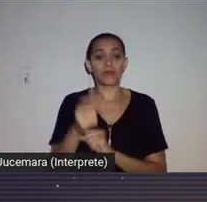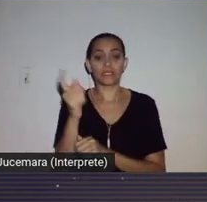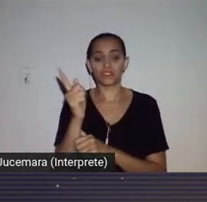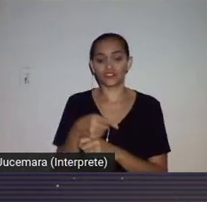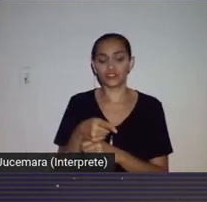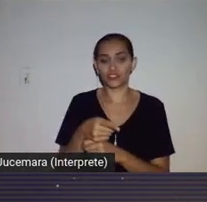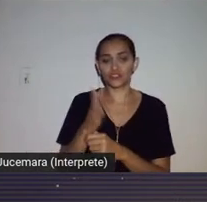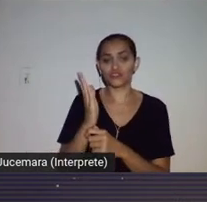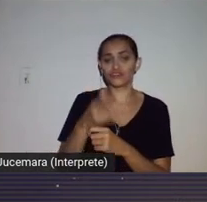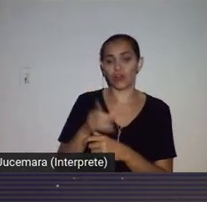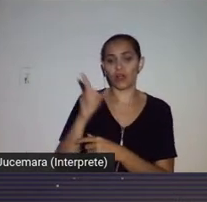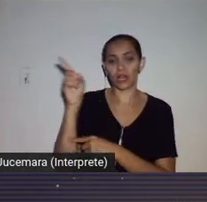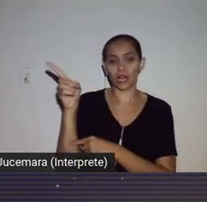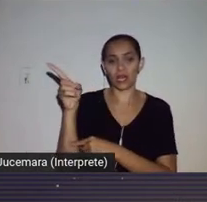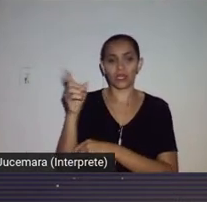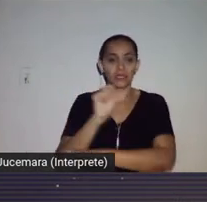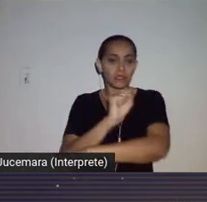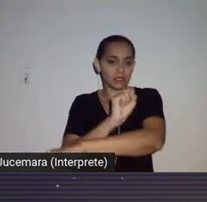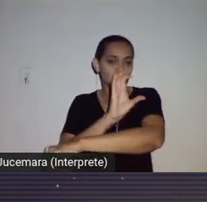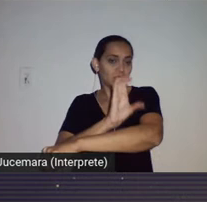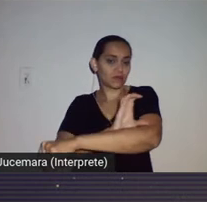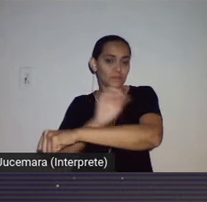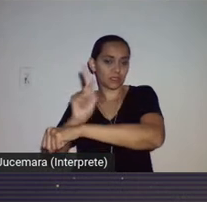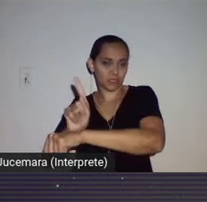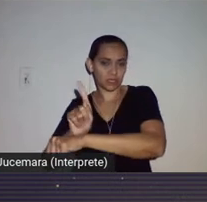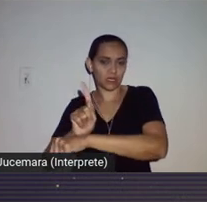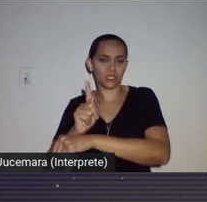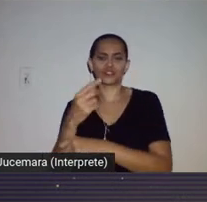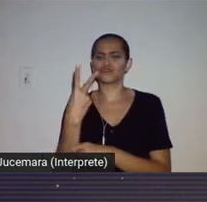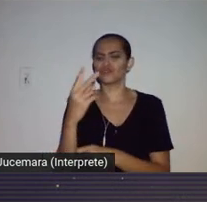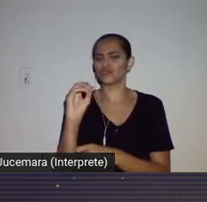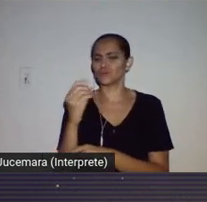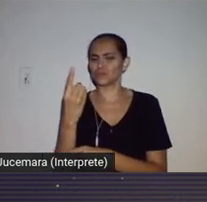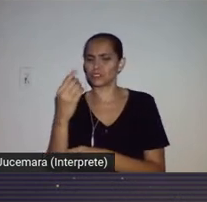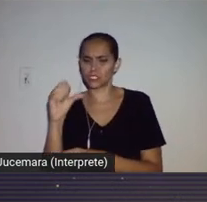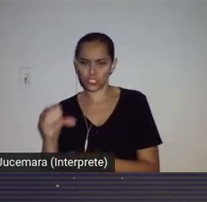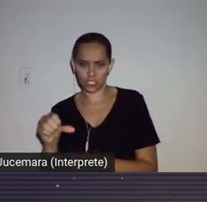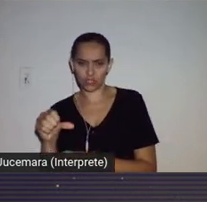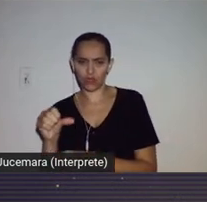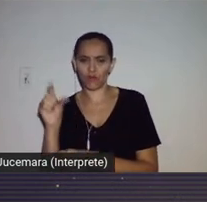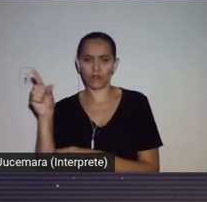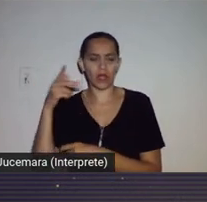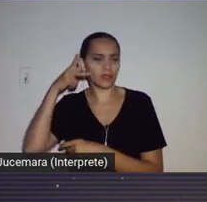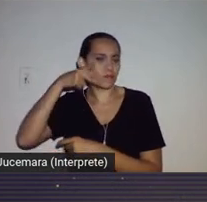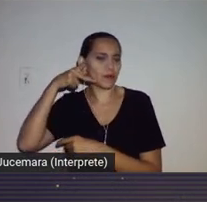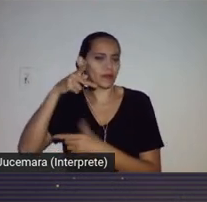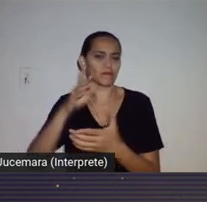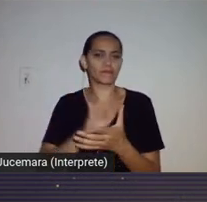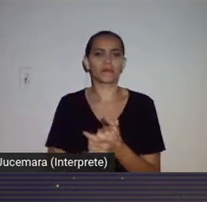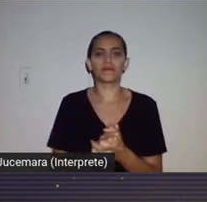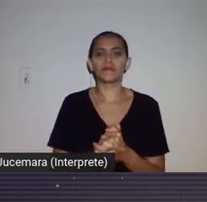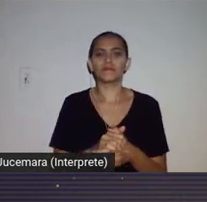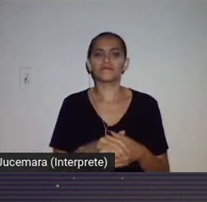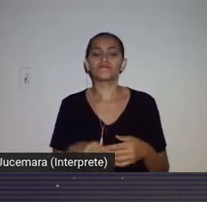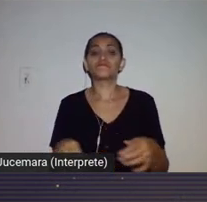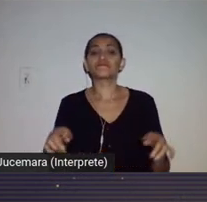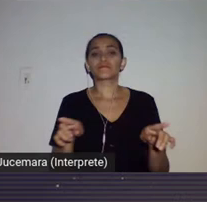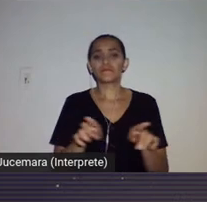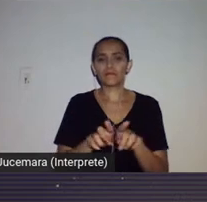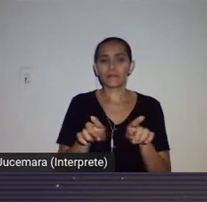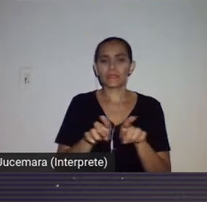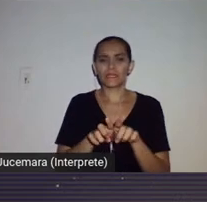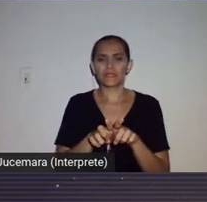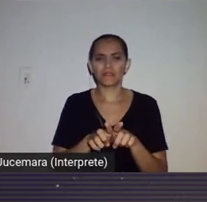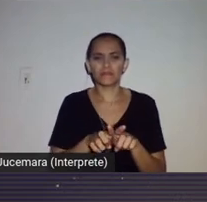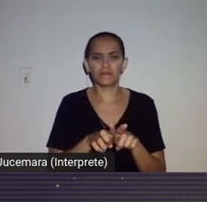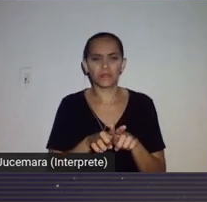2019. E curiosidade sobre mim, no tempo livre eu gosto de aprender sobre instrumentos musicais e, como o João falou também, eu me interesso bastante